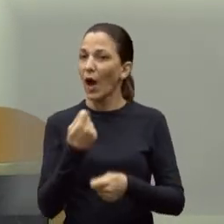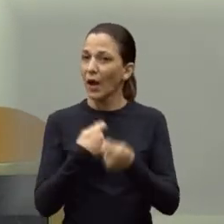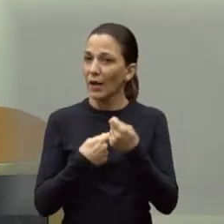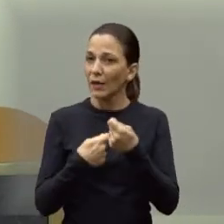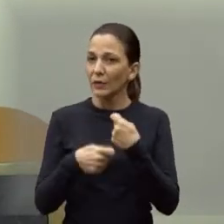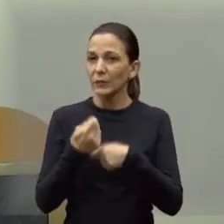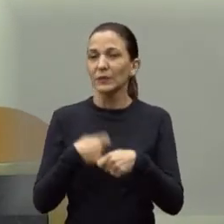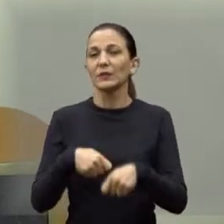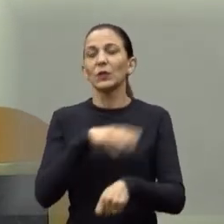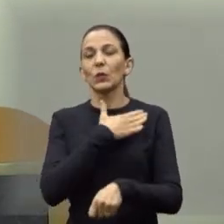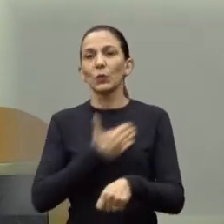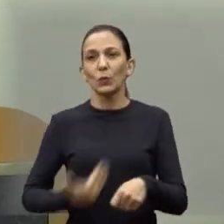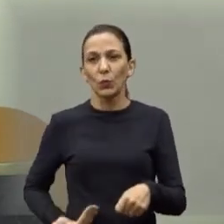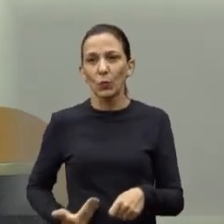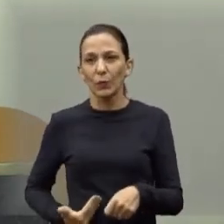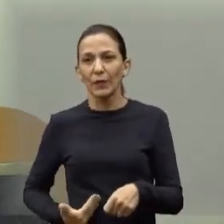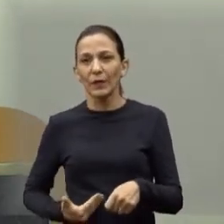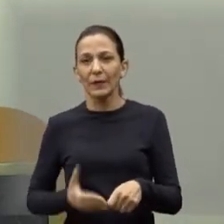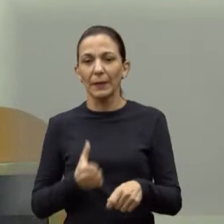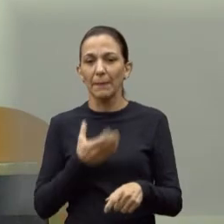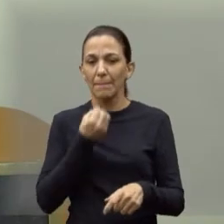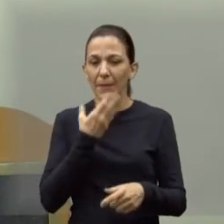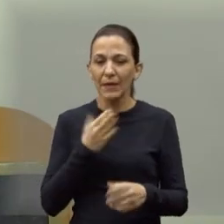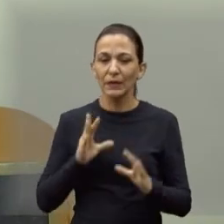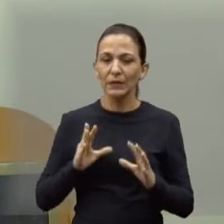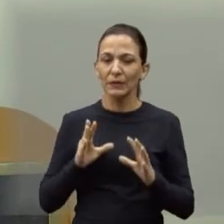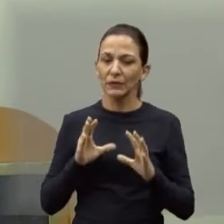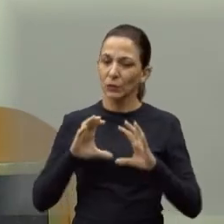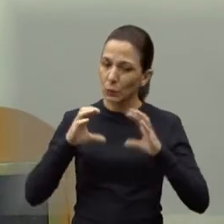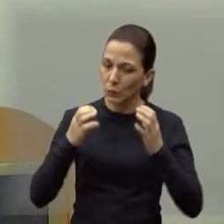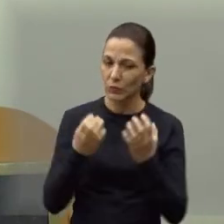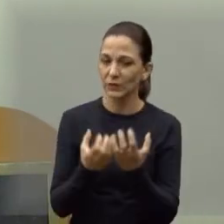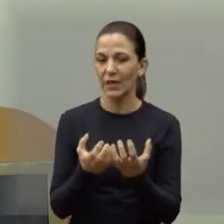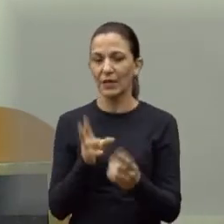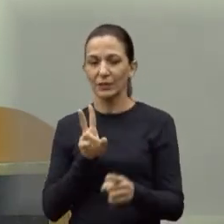é zelar pelo bem da coletividade